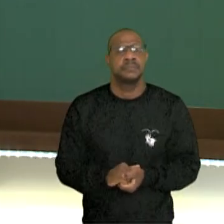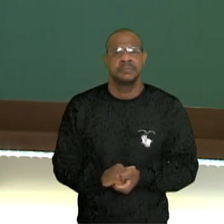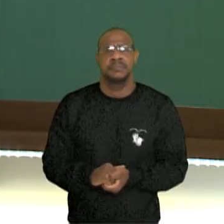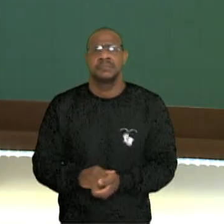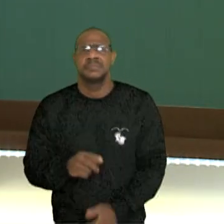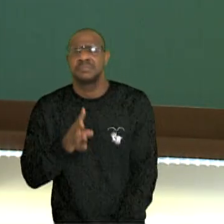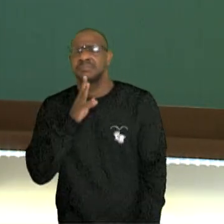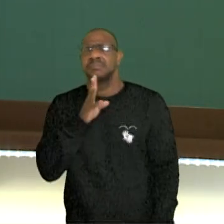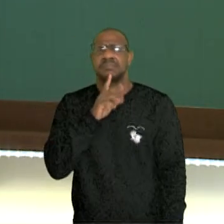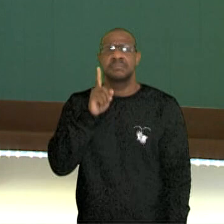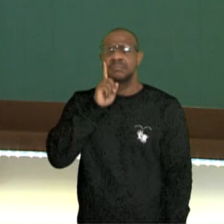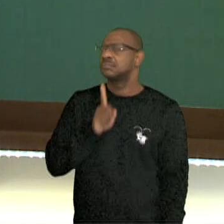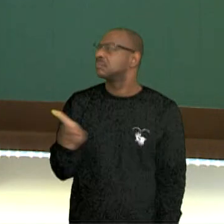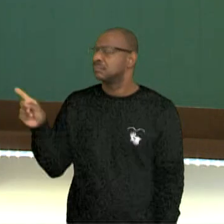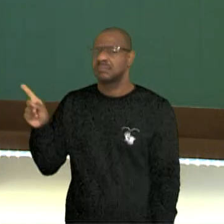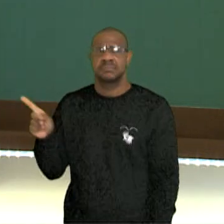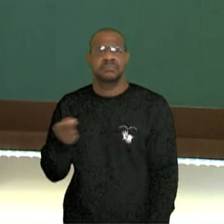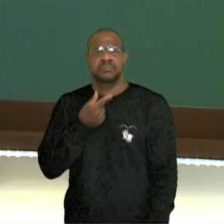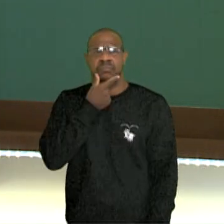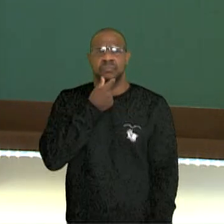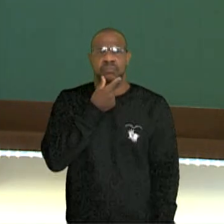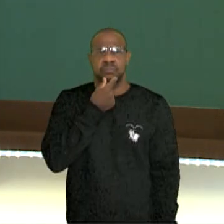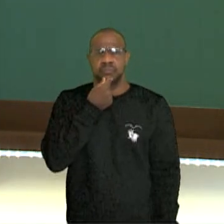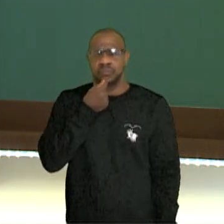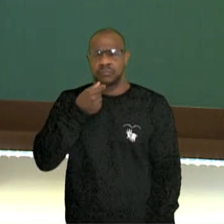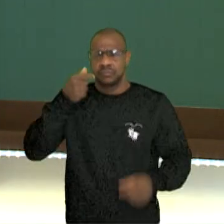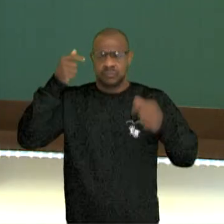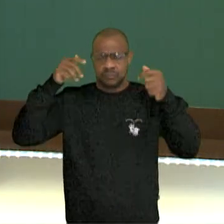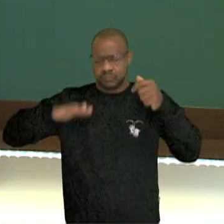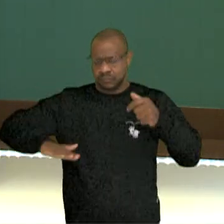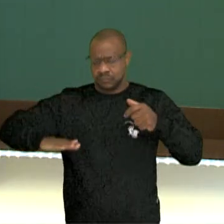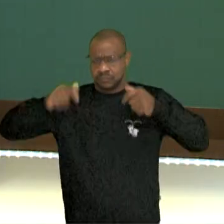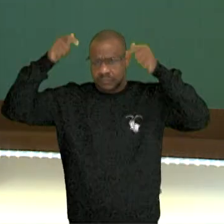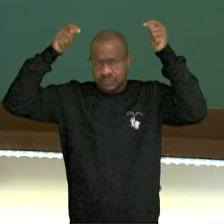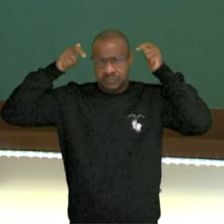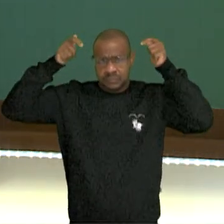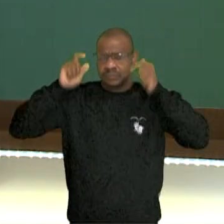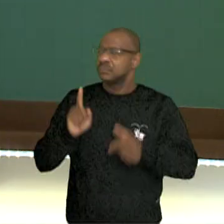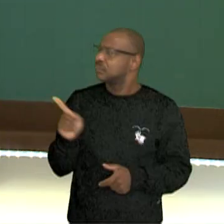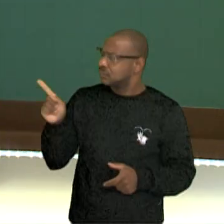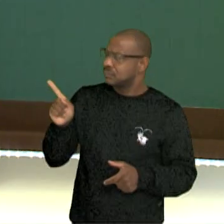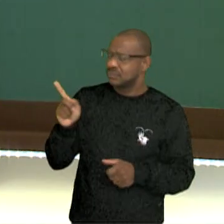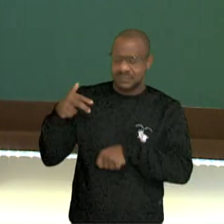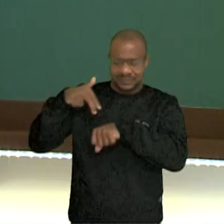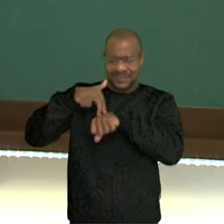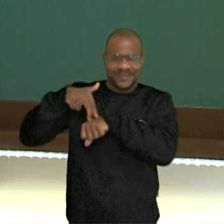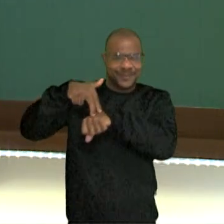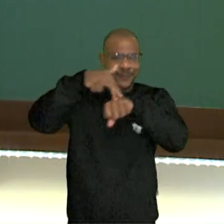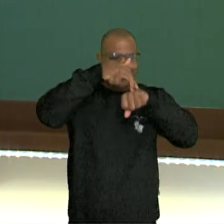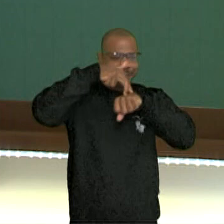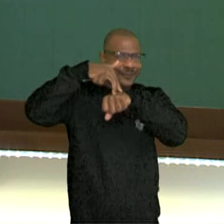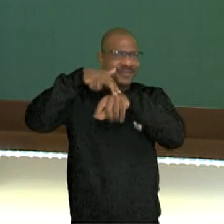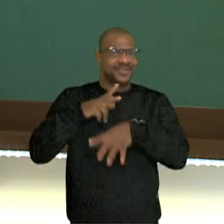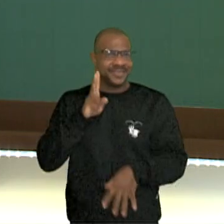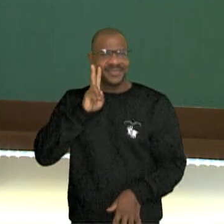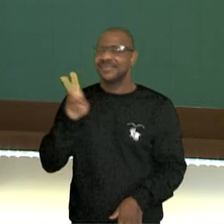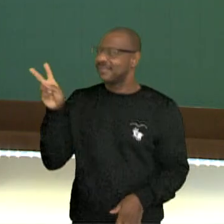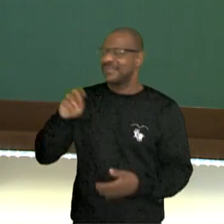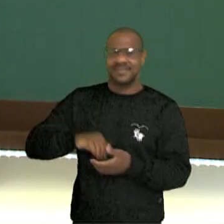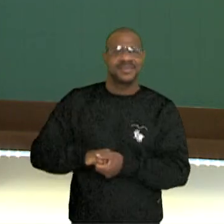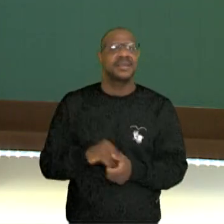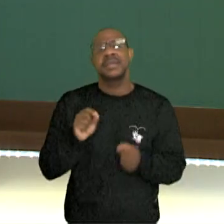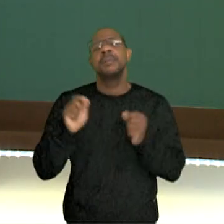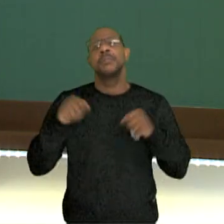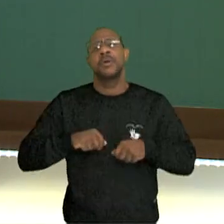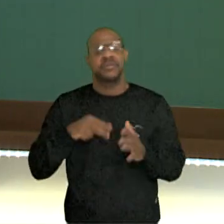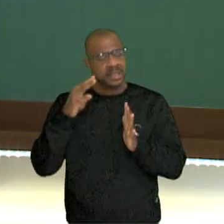Vocês já ouviram falar em O Pequeno Príncipe? Lembram? Bacana essa história, hein, pessoal? Quem pode ler essa